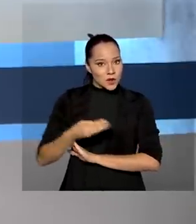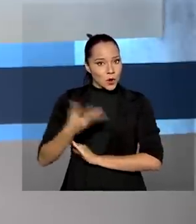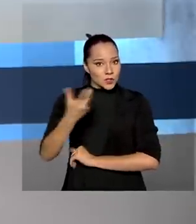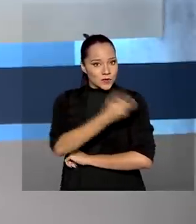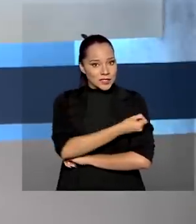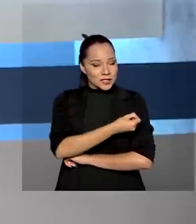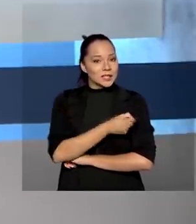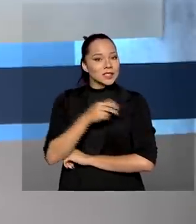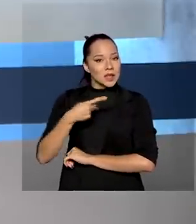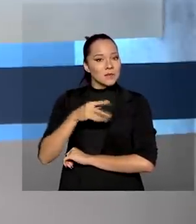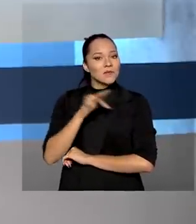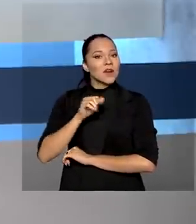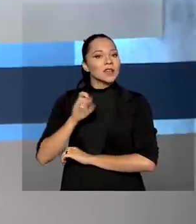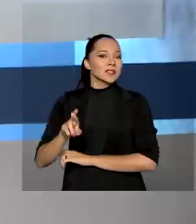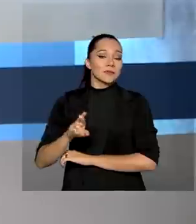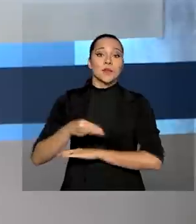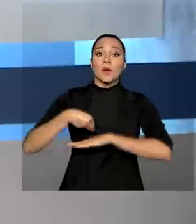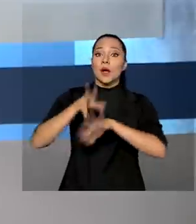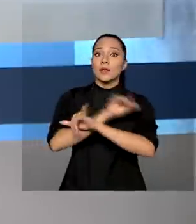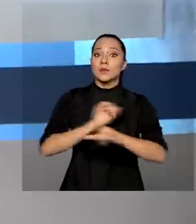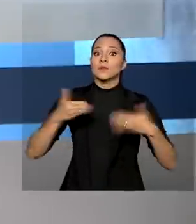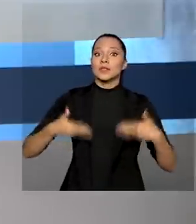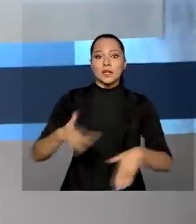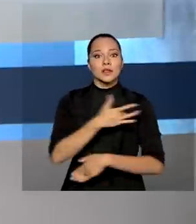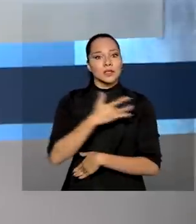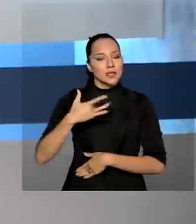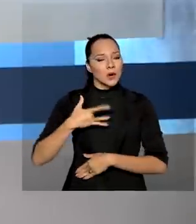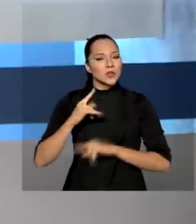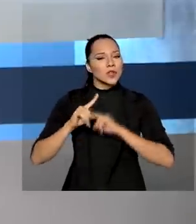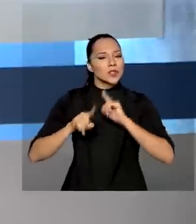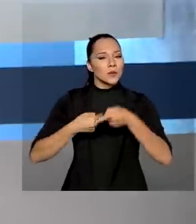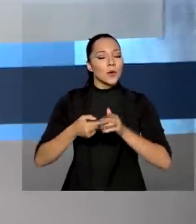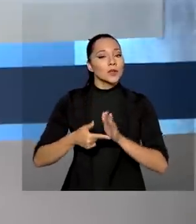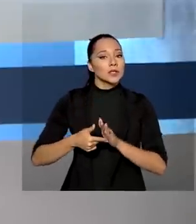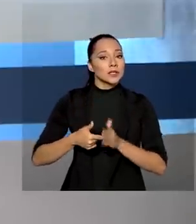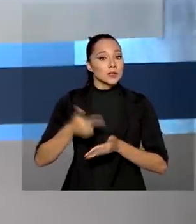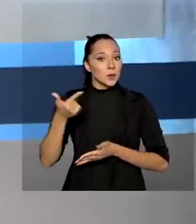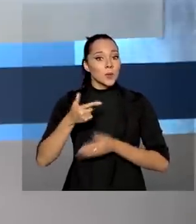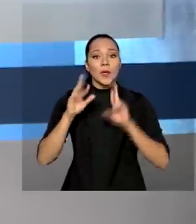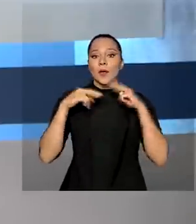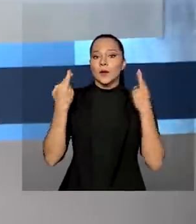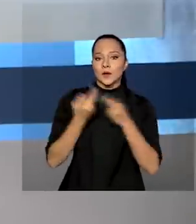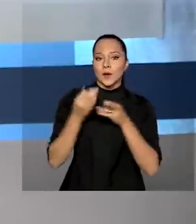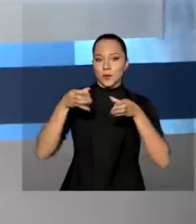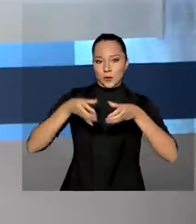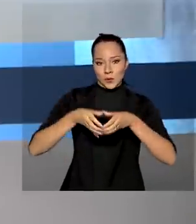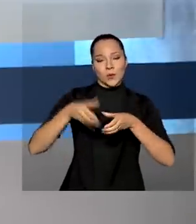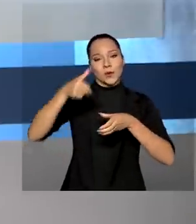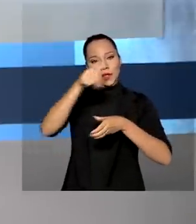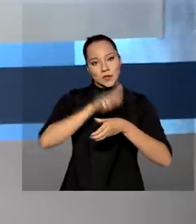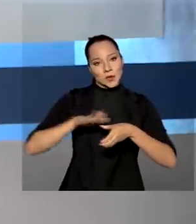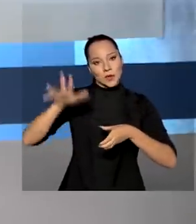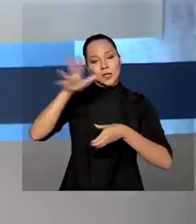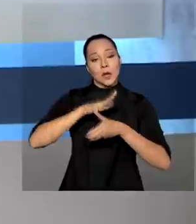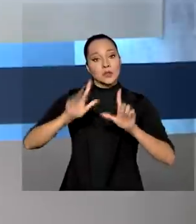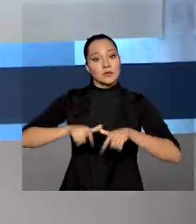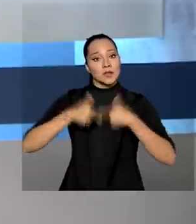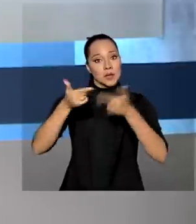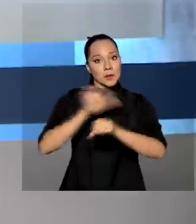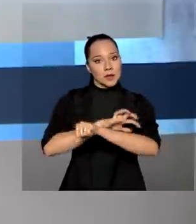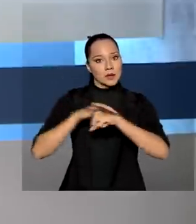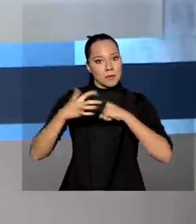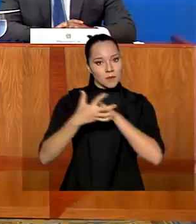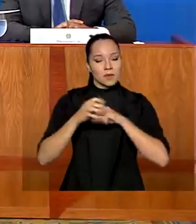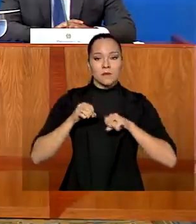doses da vacina da fazer o anúncio foi feito pelo Ministério da Saúde depois da segunda reunião do comitê Nacional de enfrentamento da